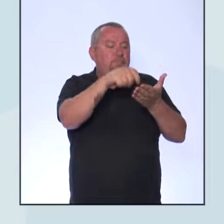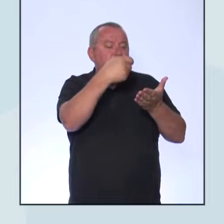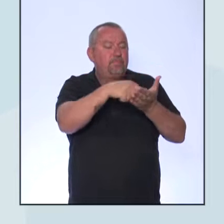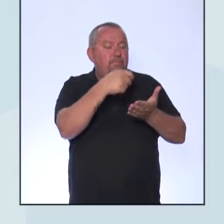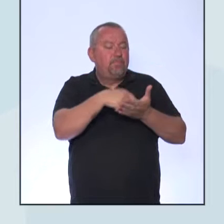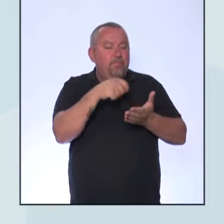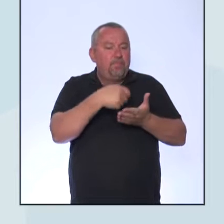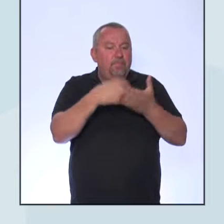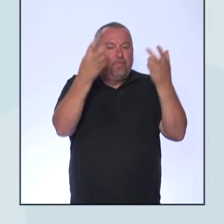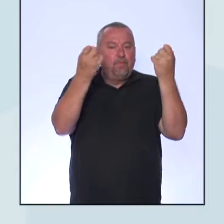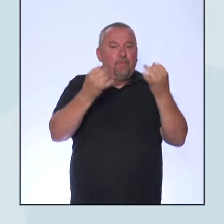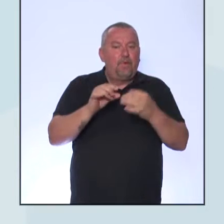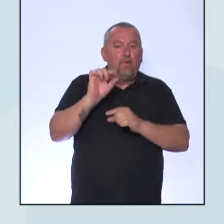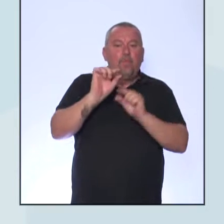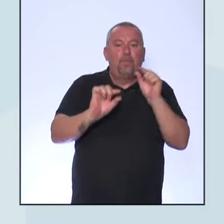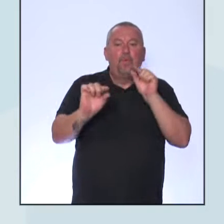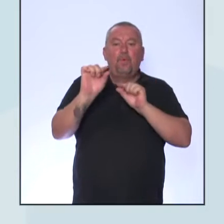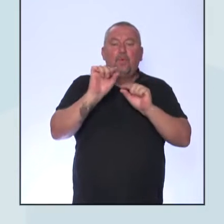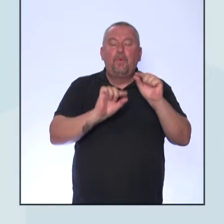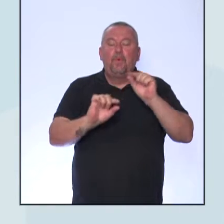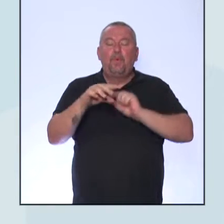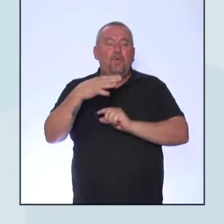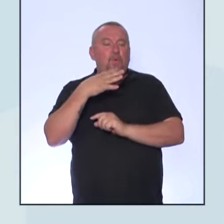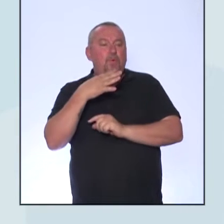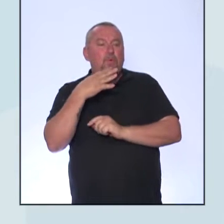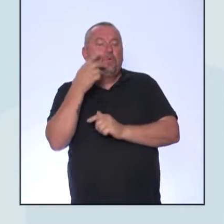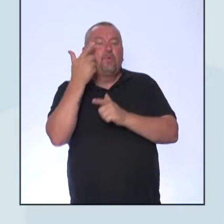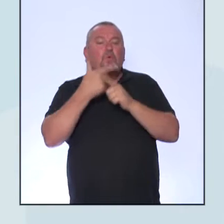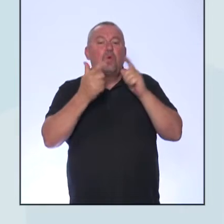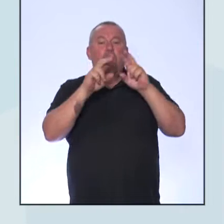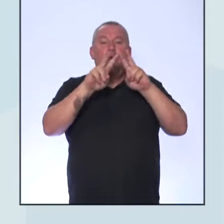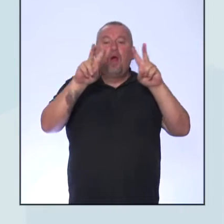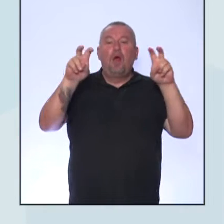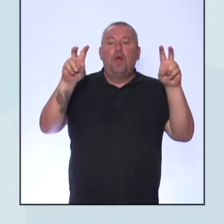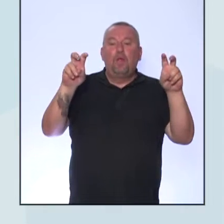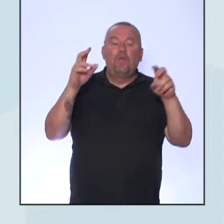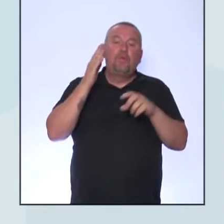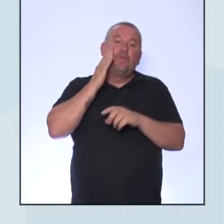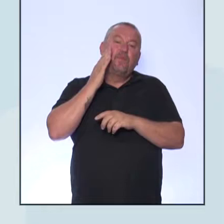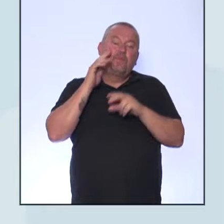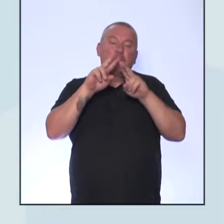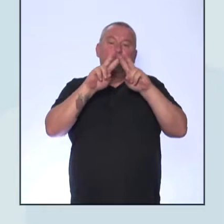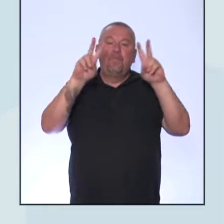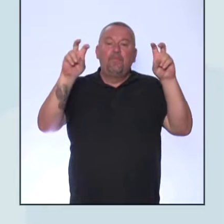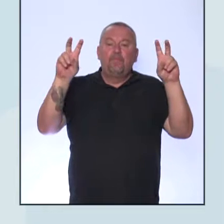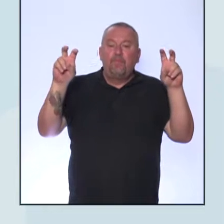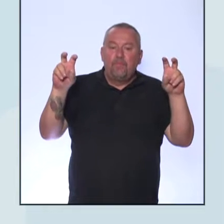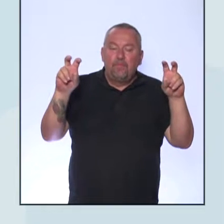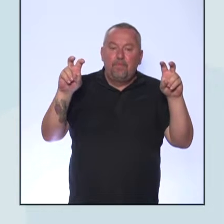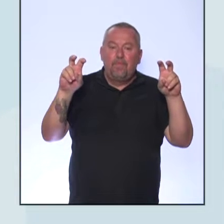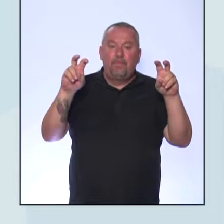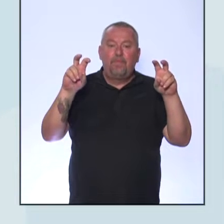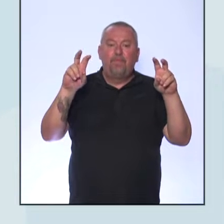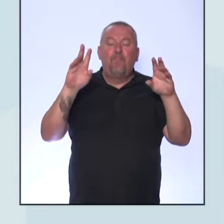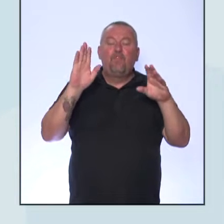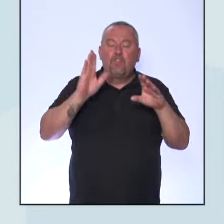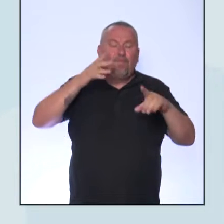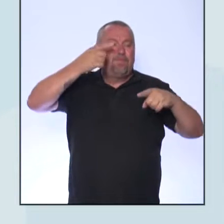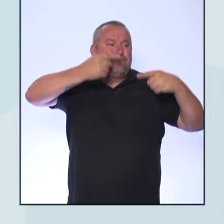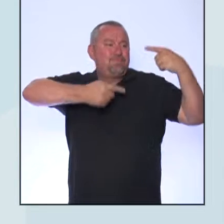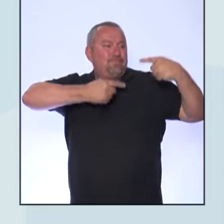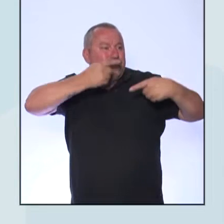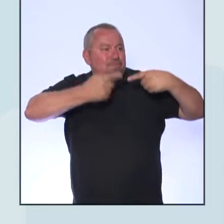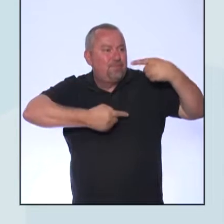chat, me conte um pouquinho o que vocês conhecem sobre esse assunto. Eu sei que esse assunto já foi um assunto totalmente